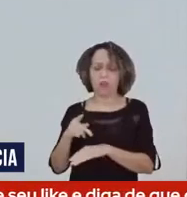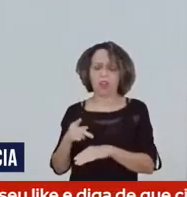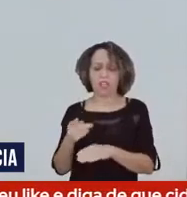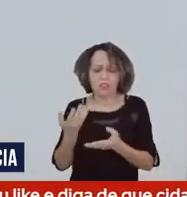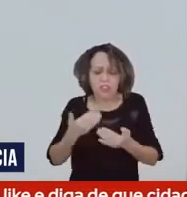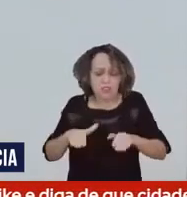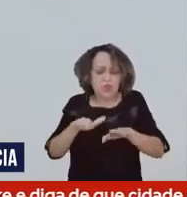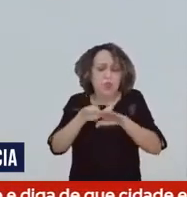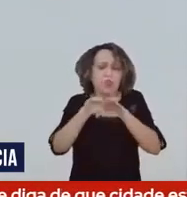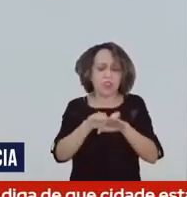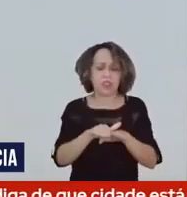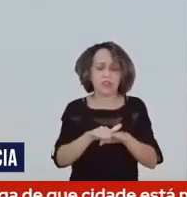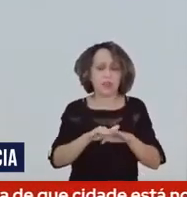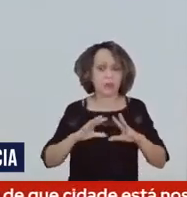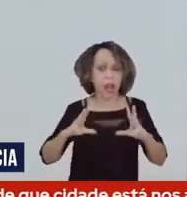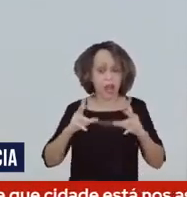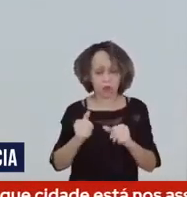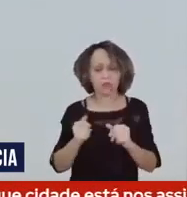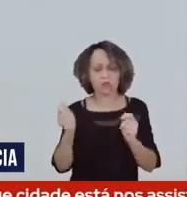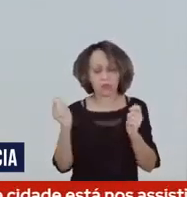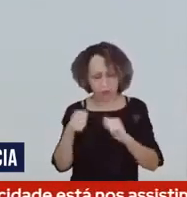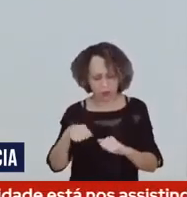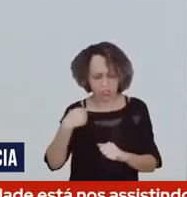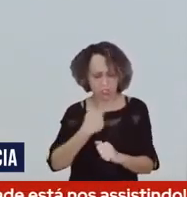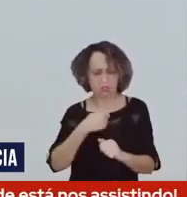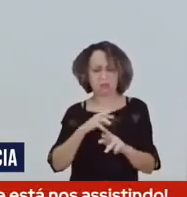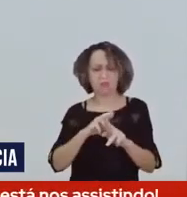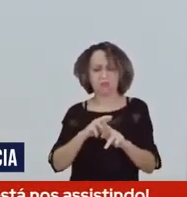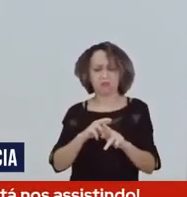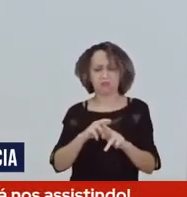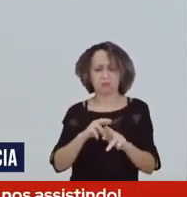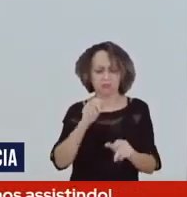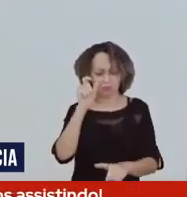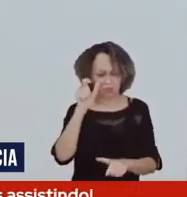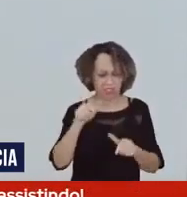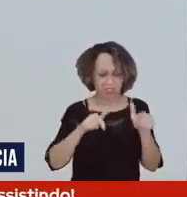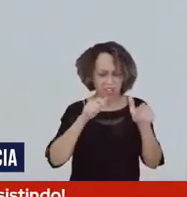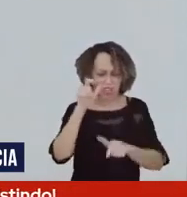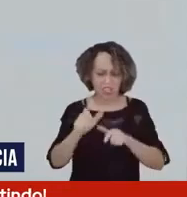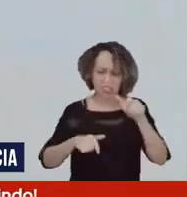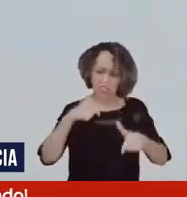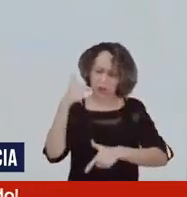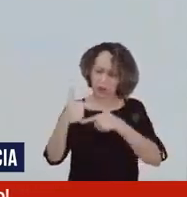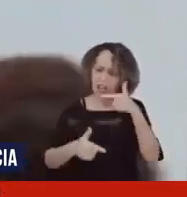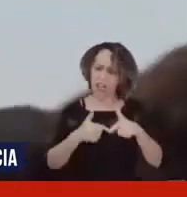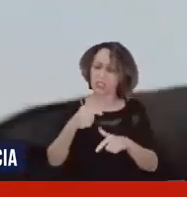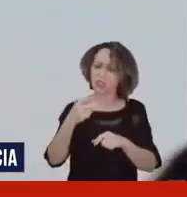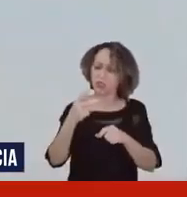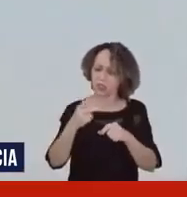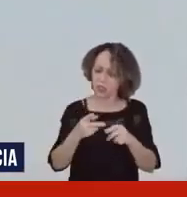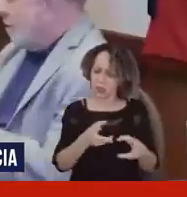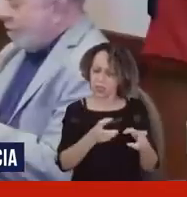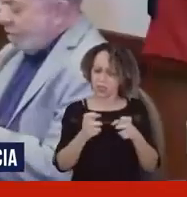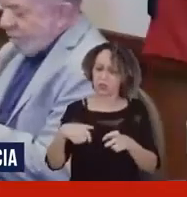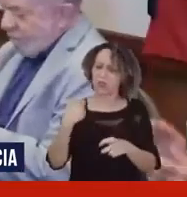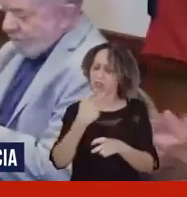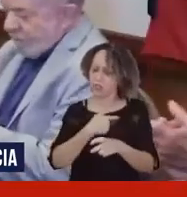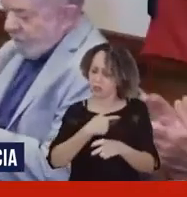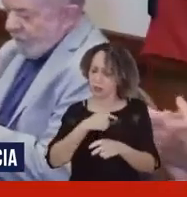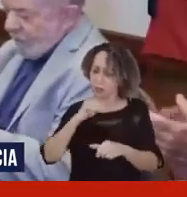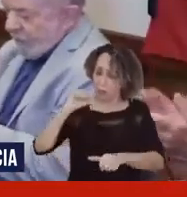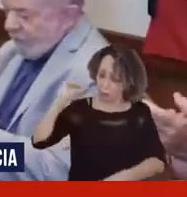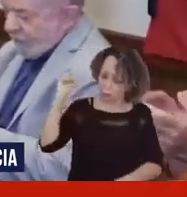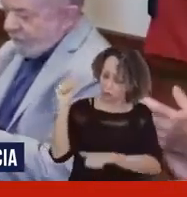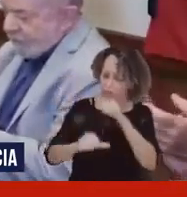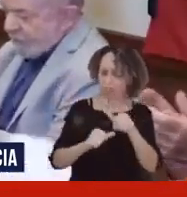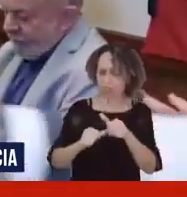e petroleiras, porque nós vamos mudar, nós vamos parar de regredir para o povo poder ser feliz de novo. Muito